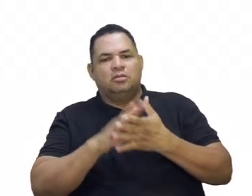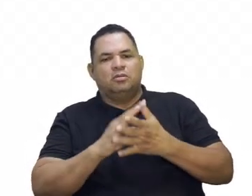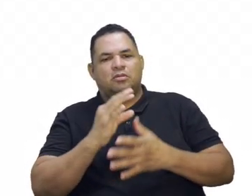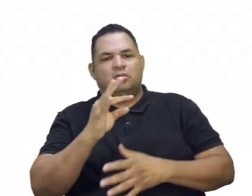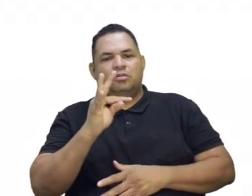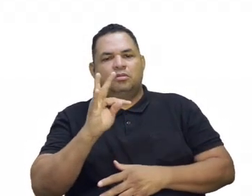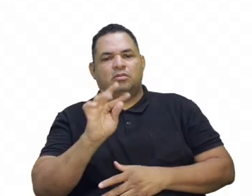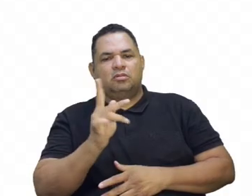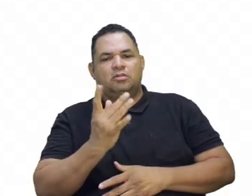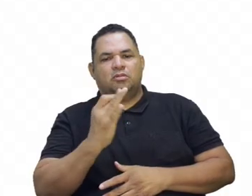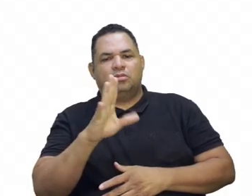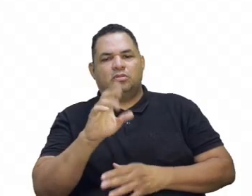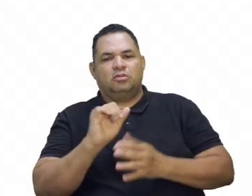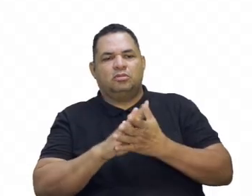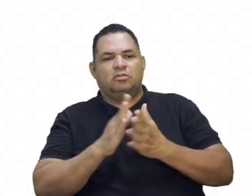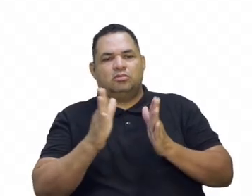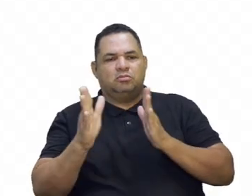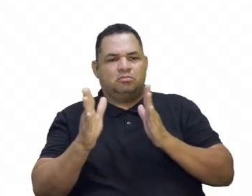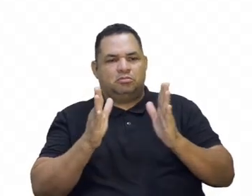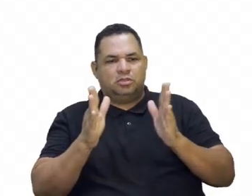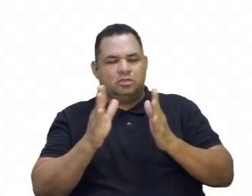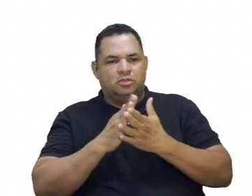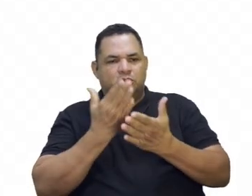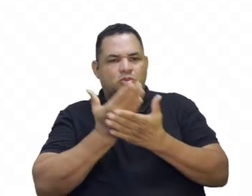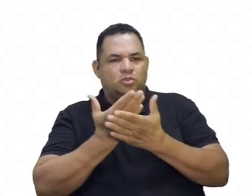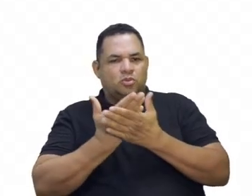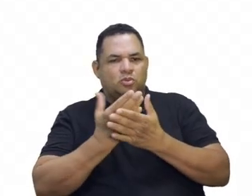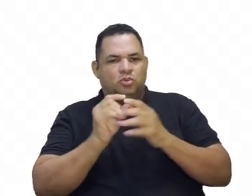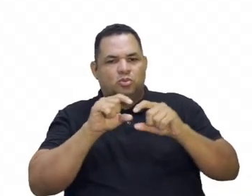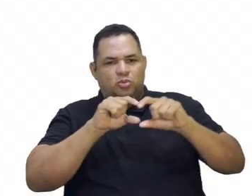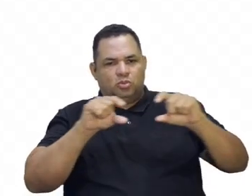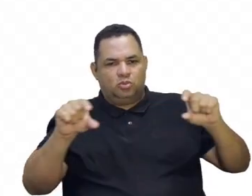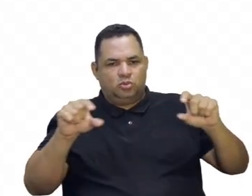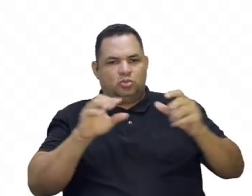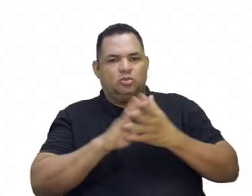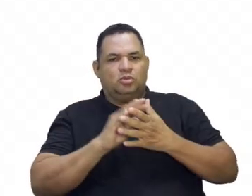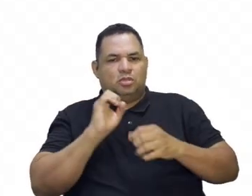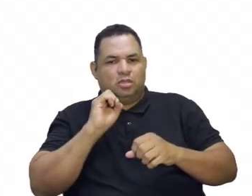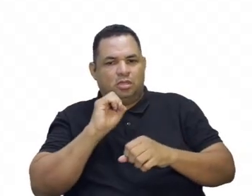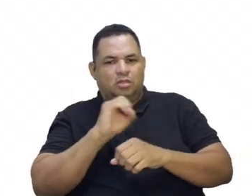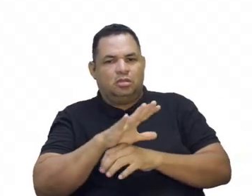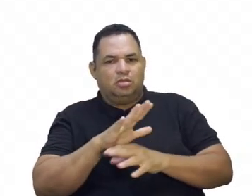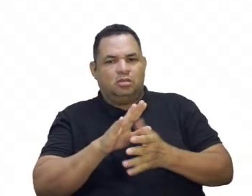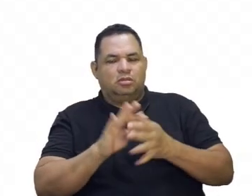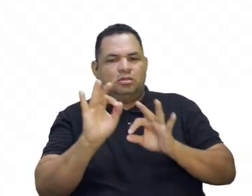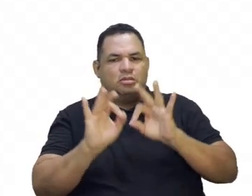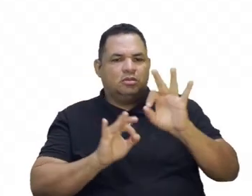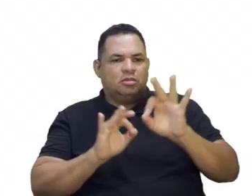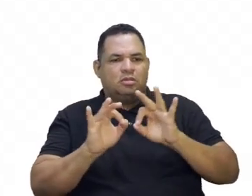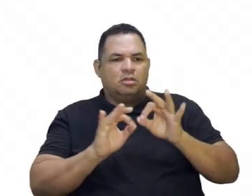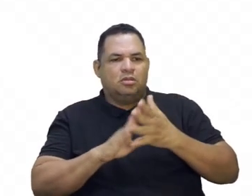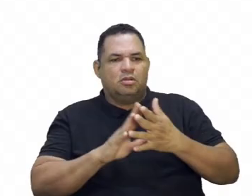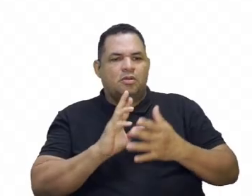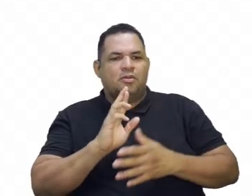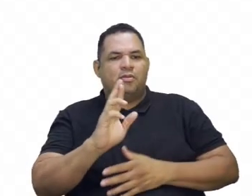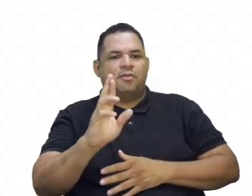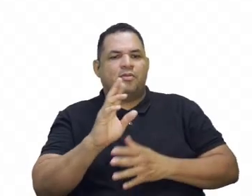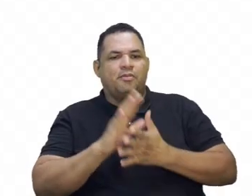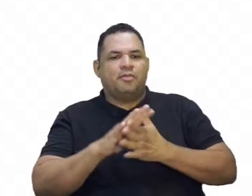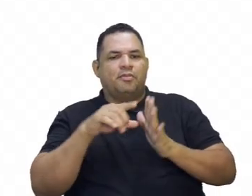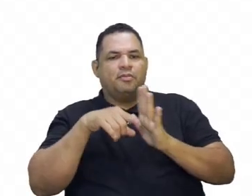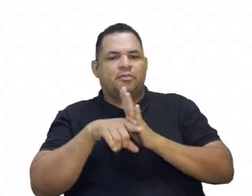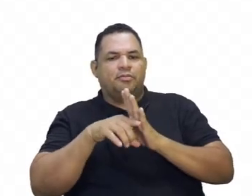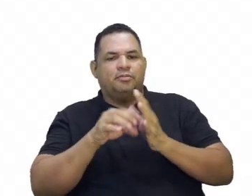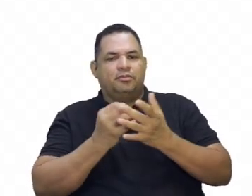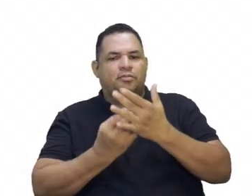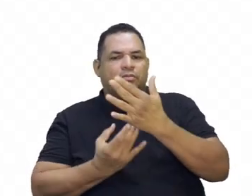por Thomson durante seus estudos com tubos de raios catódicos. Esses estudos resultaram na